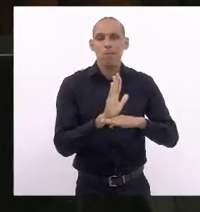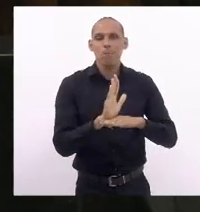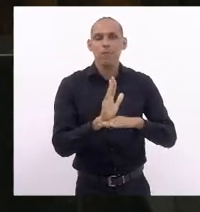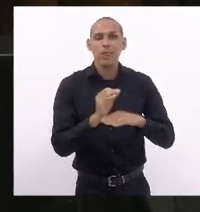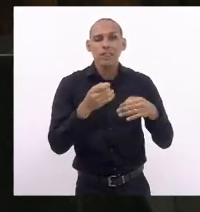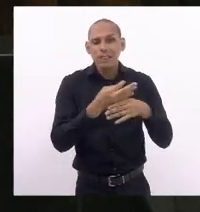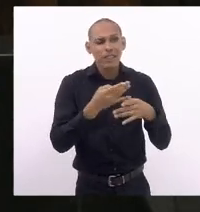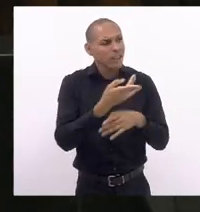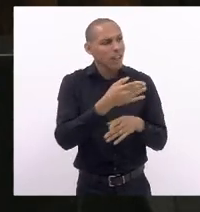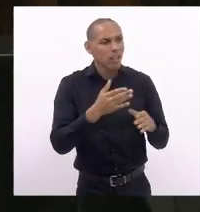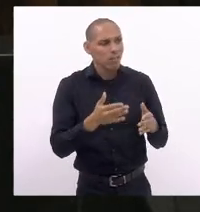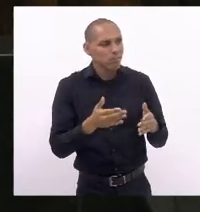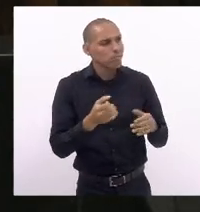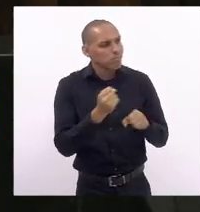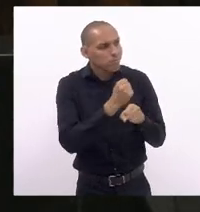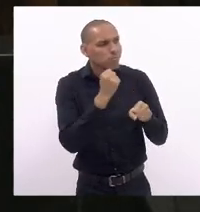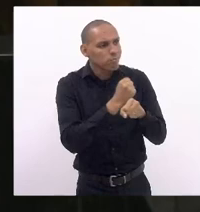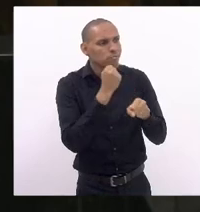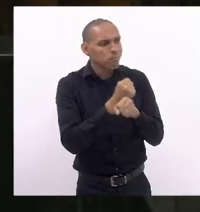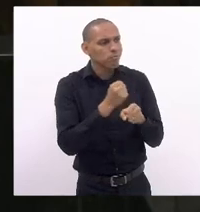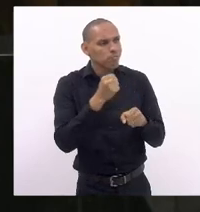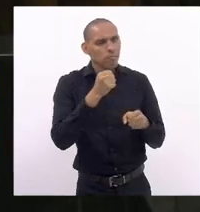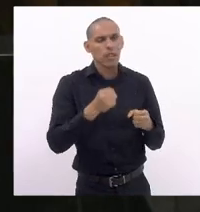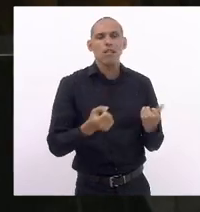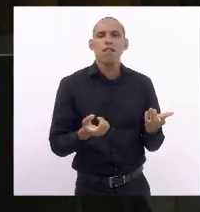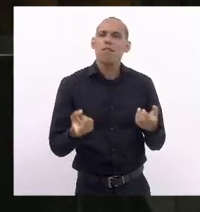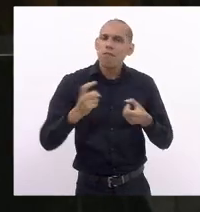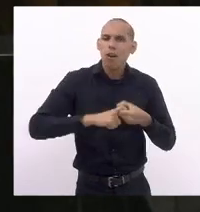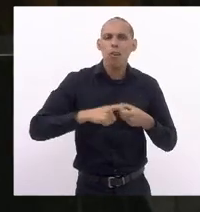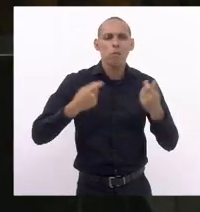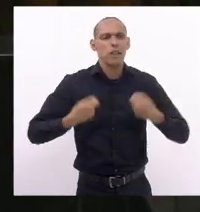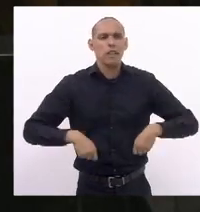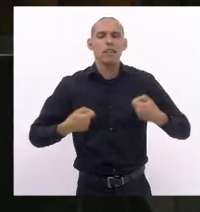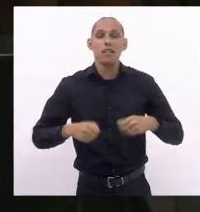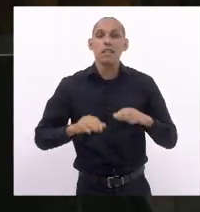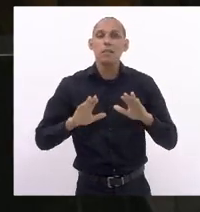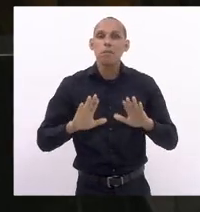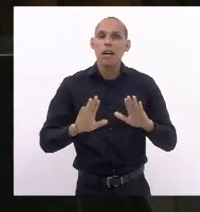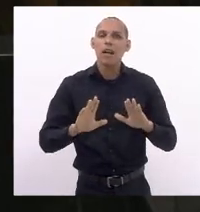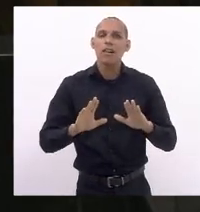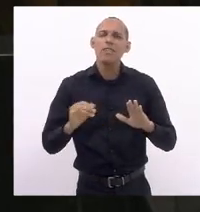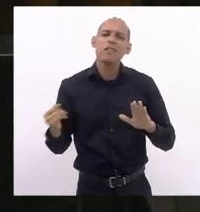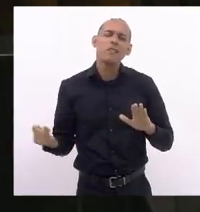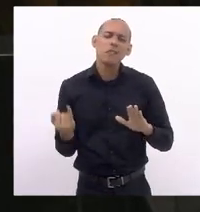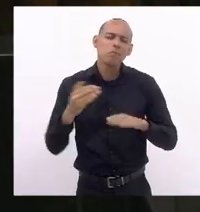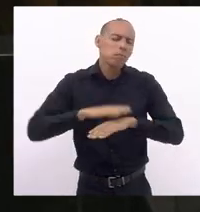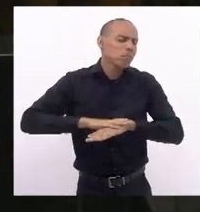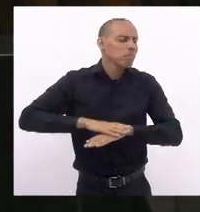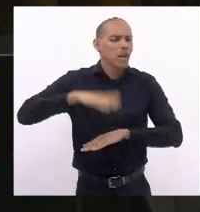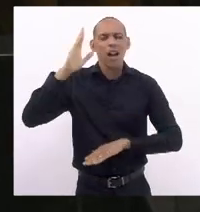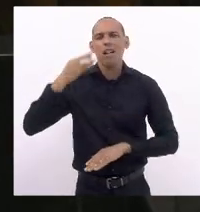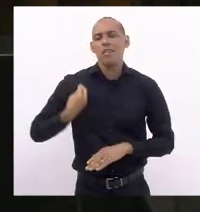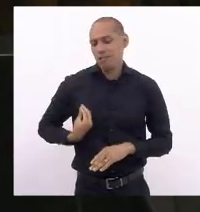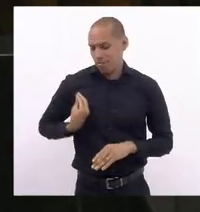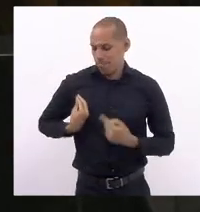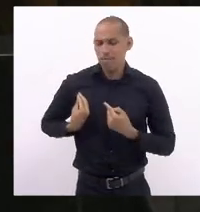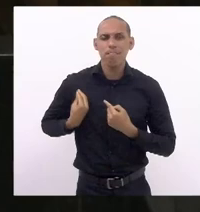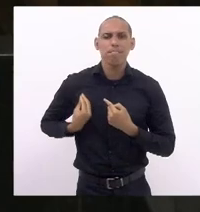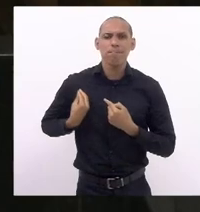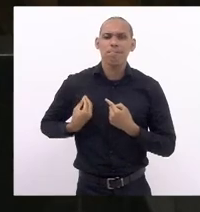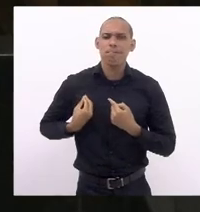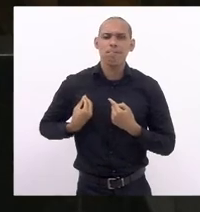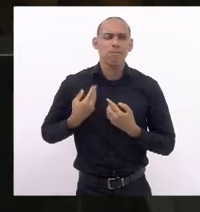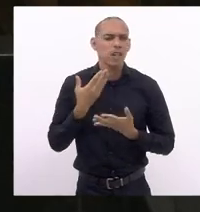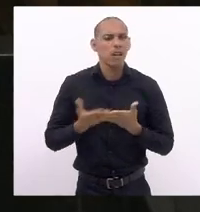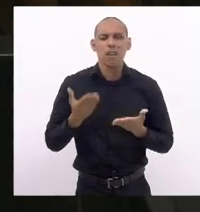que a gente precisa reerguer, precisa reedificar, mas o nosso bem mais valioso, que é a nossa vida, foi ceifada